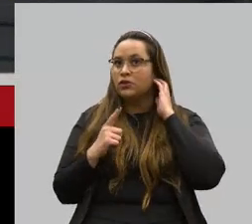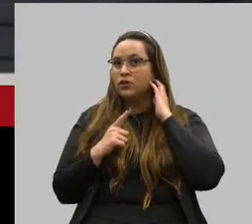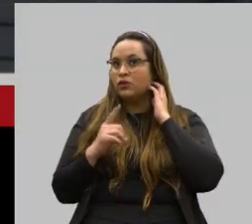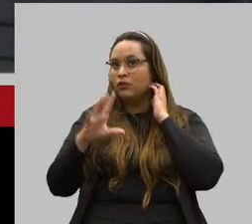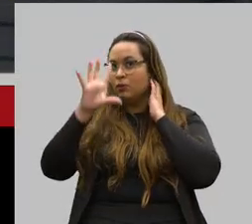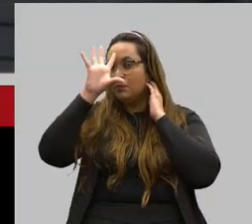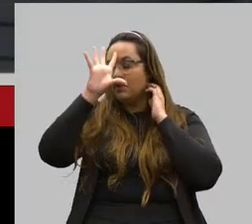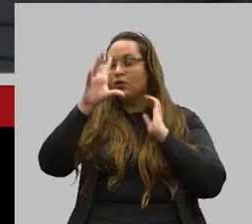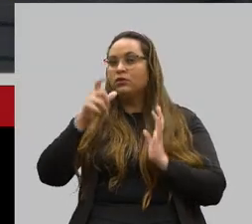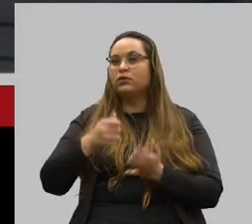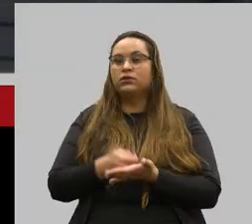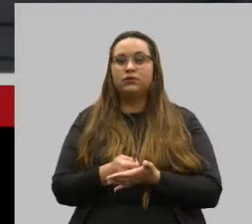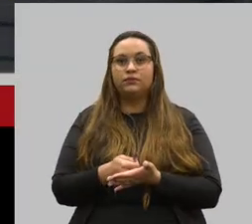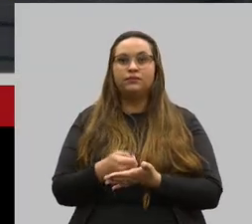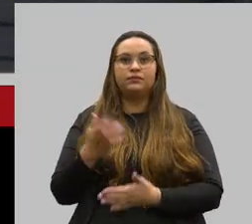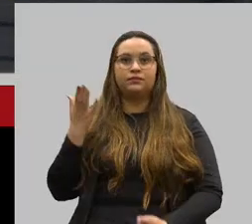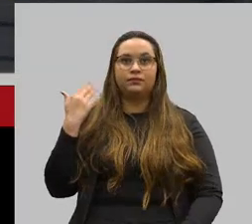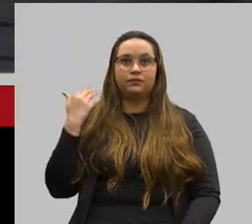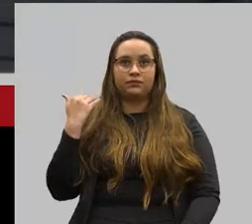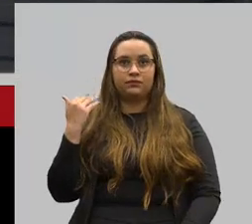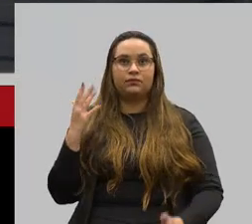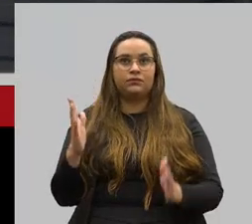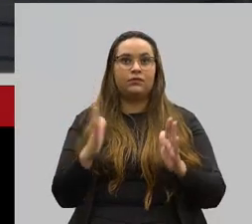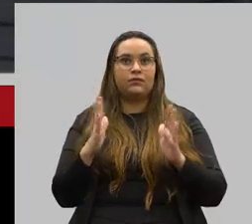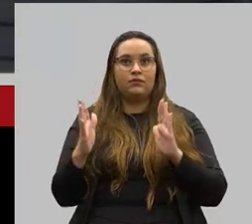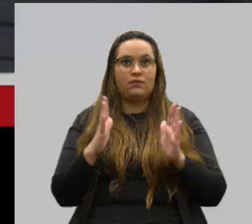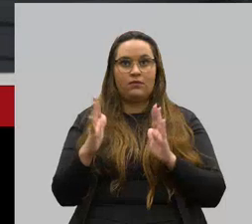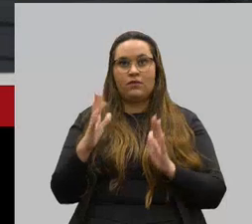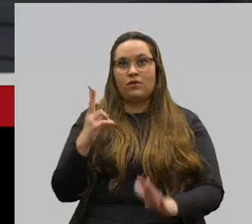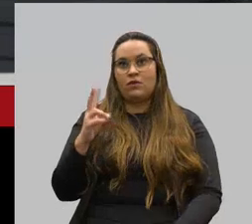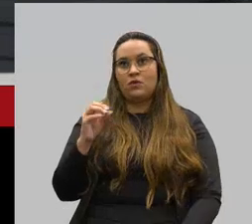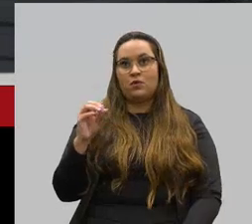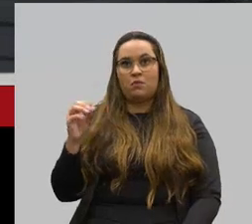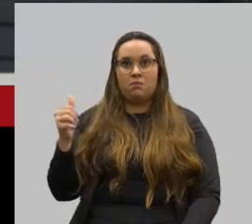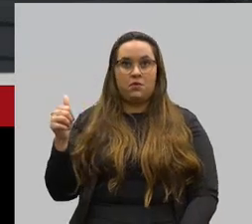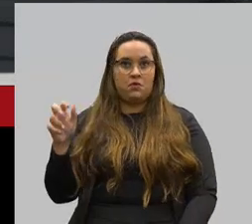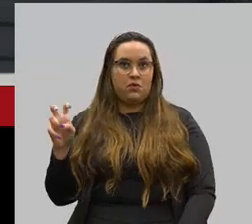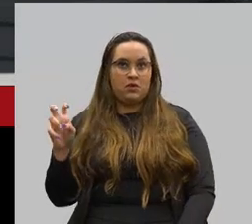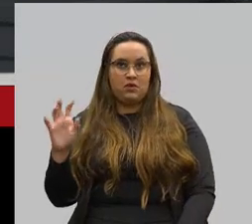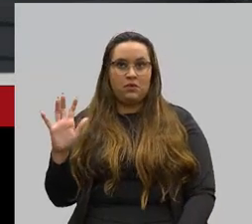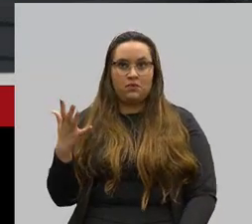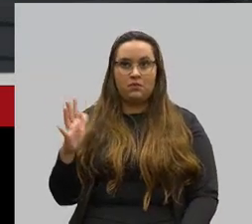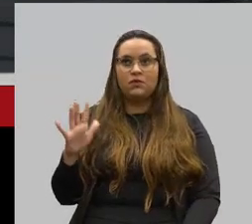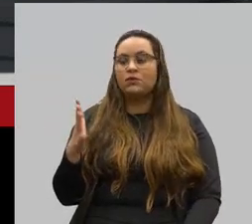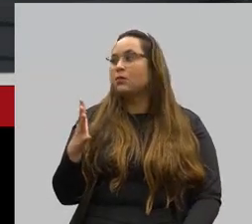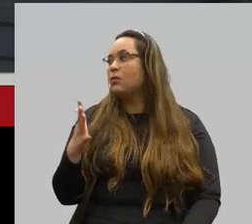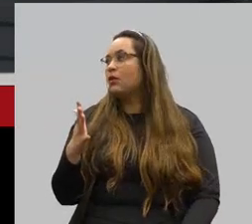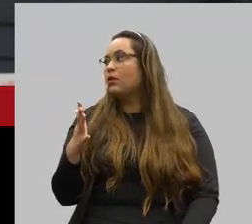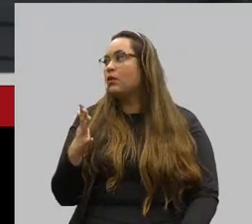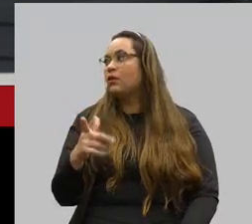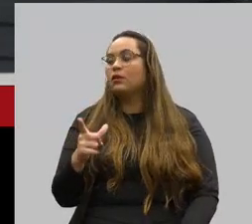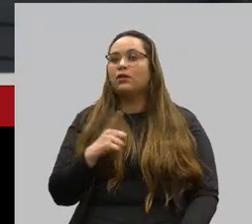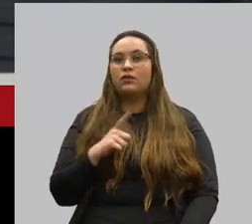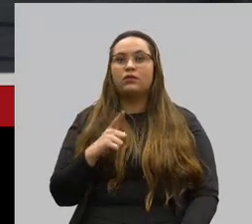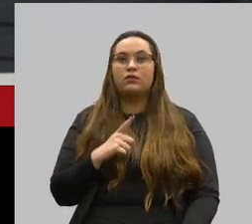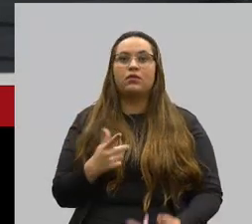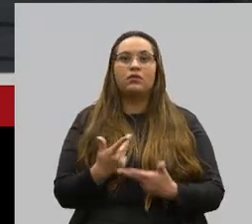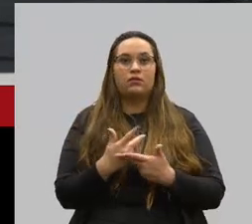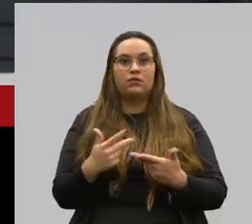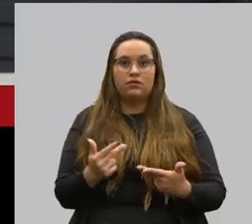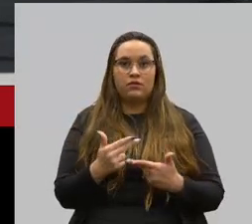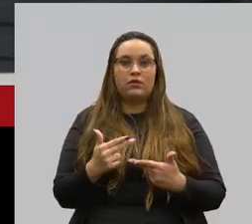adotada lá nos idos de eh 2015 Salvo engano é de que essas delegacias